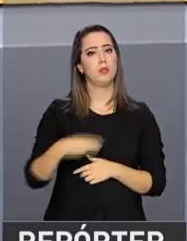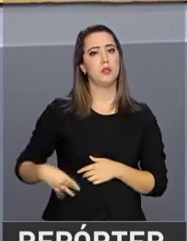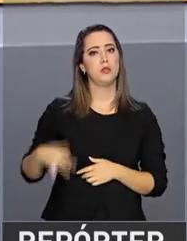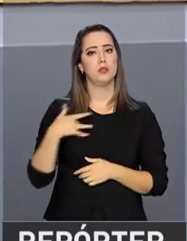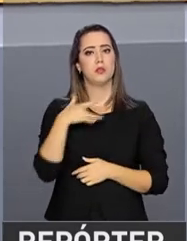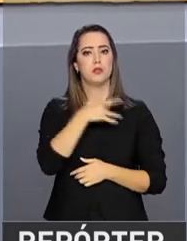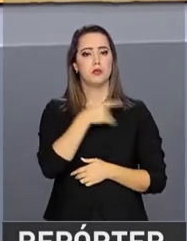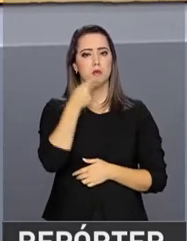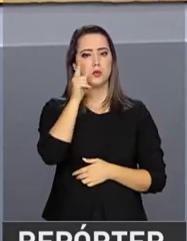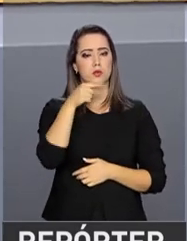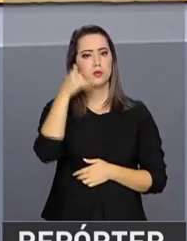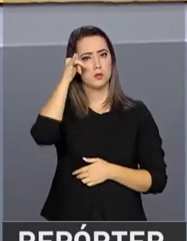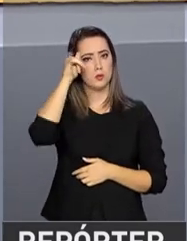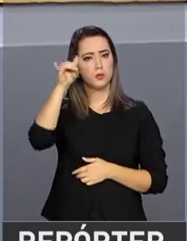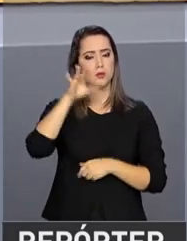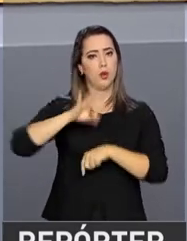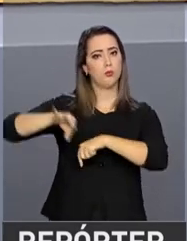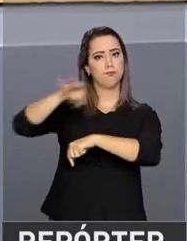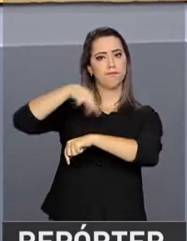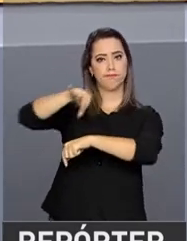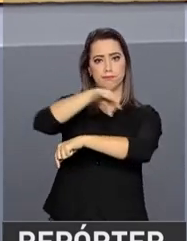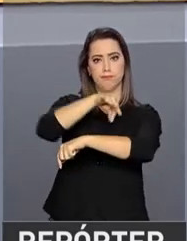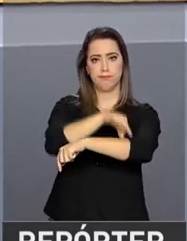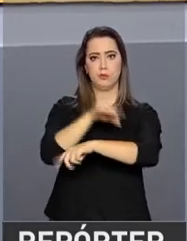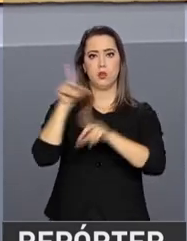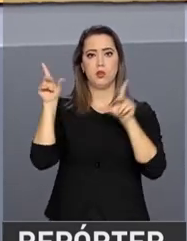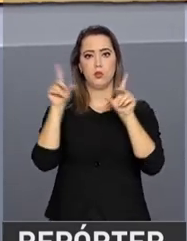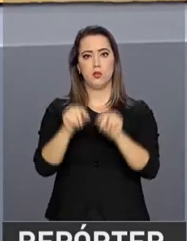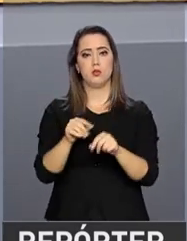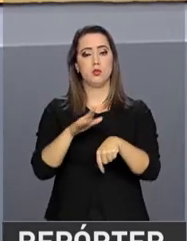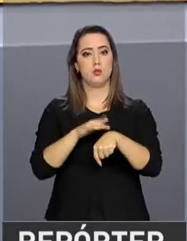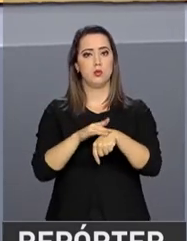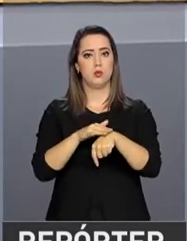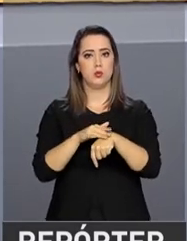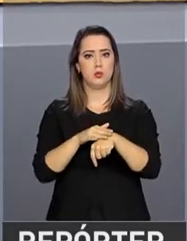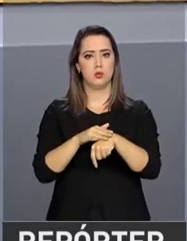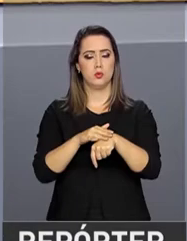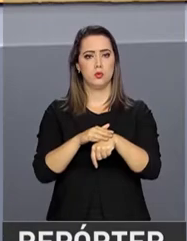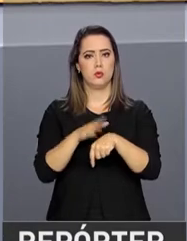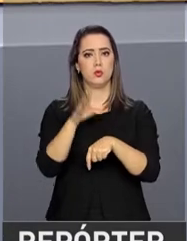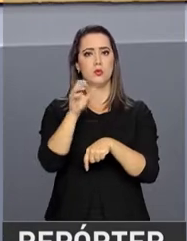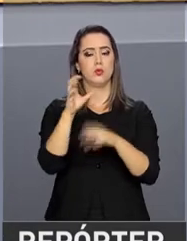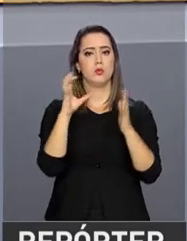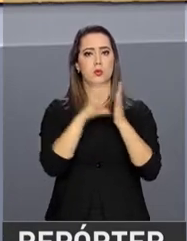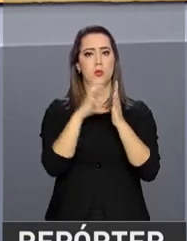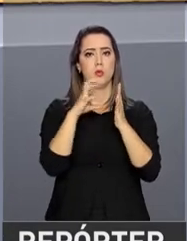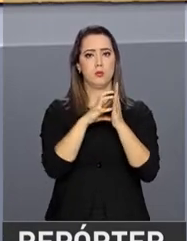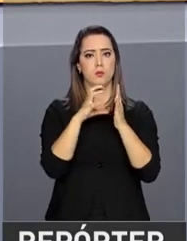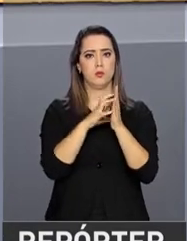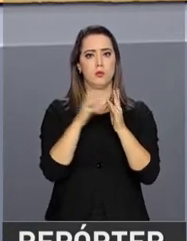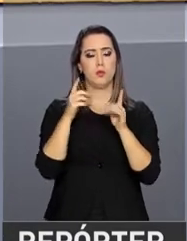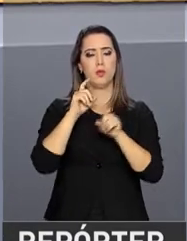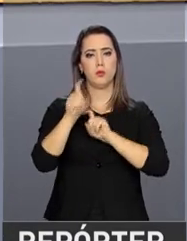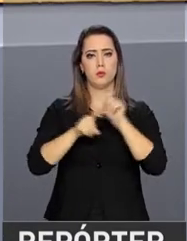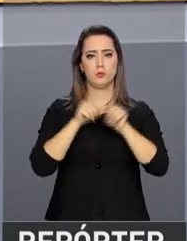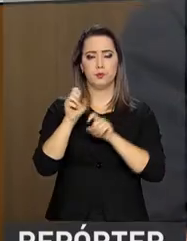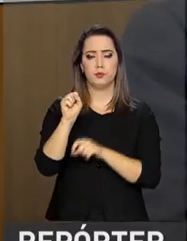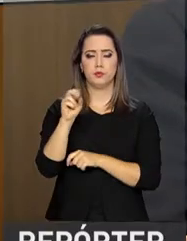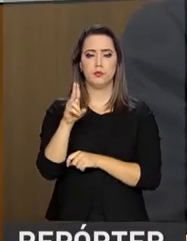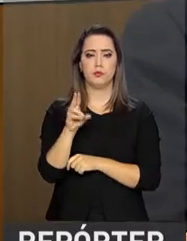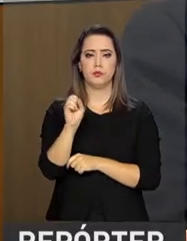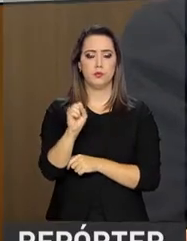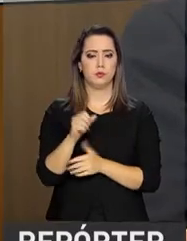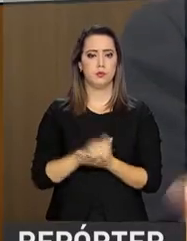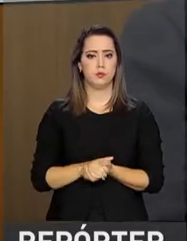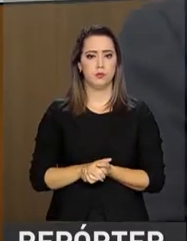falou sobre o combate ao mosquito aedes aegypti a redução de casos de aids no país ea informatização do sus não